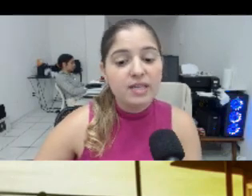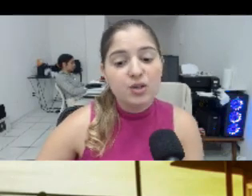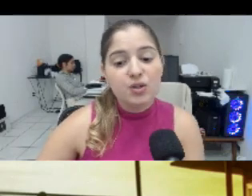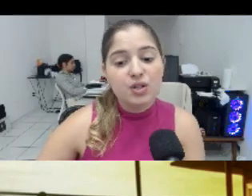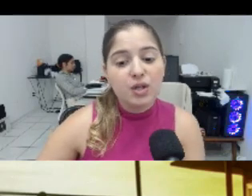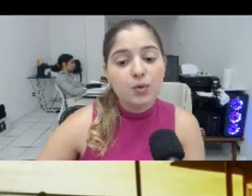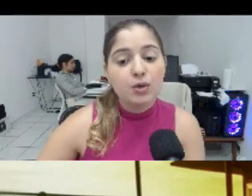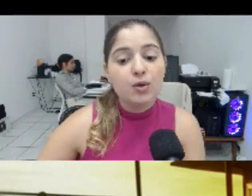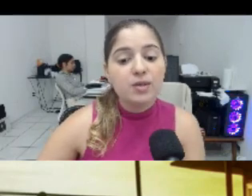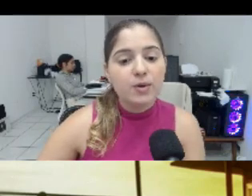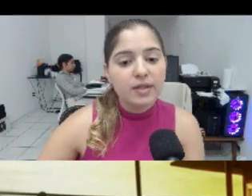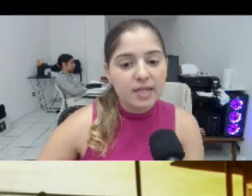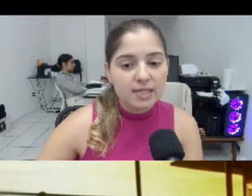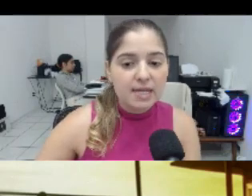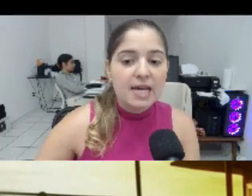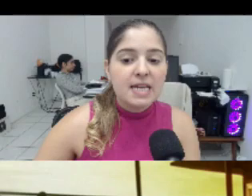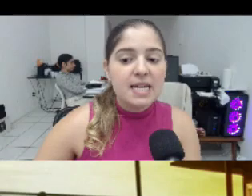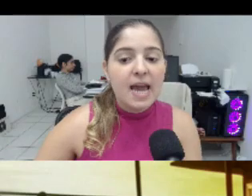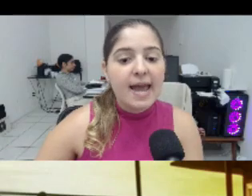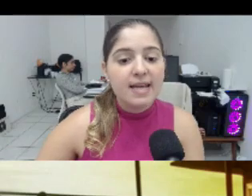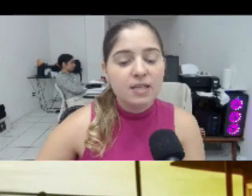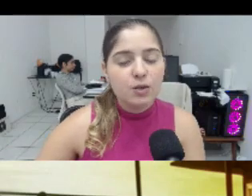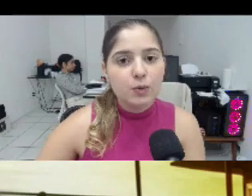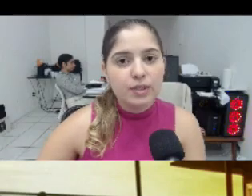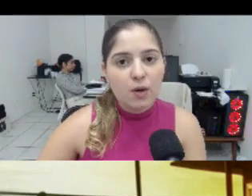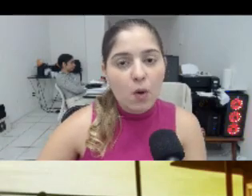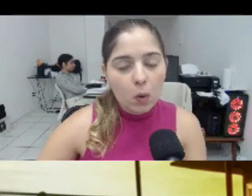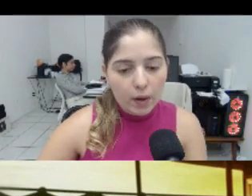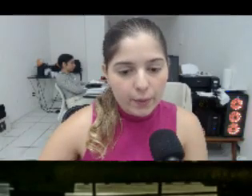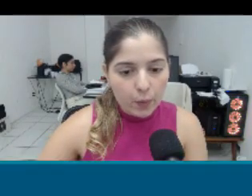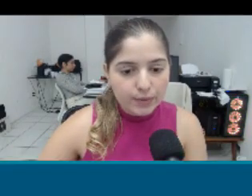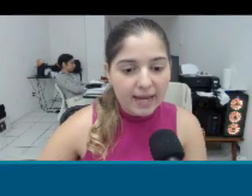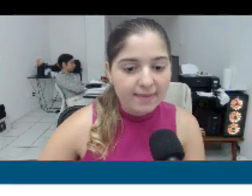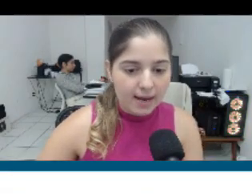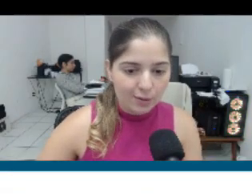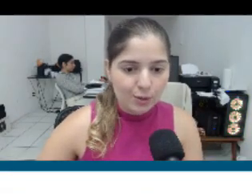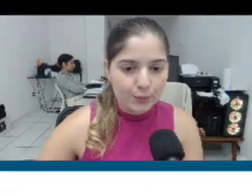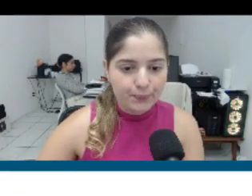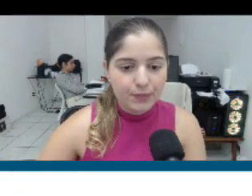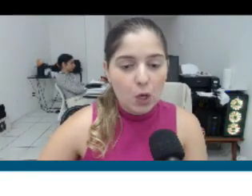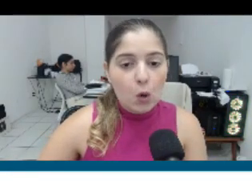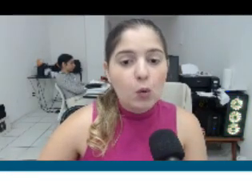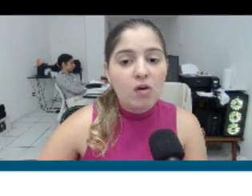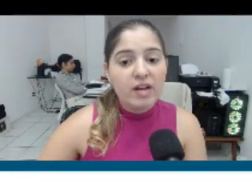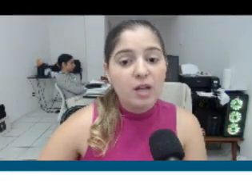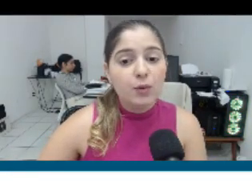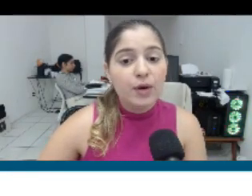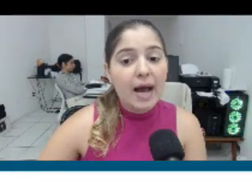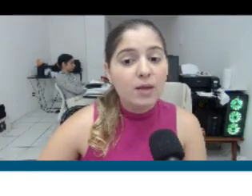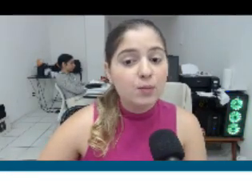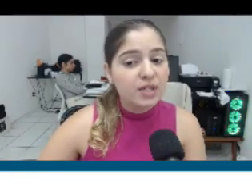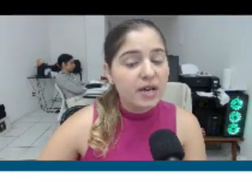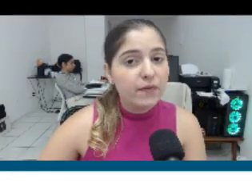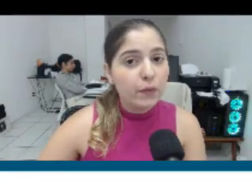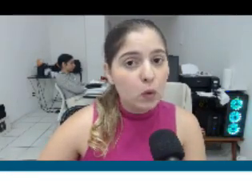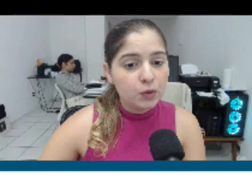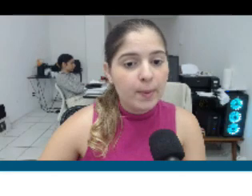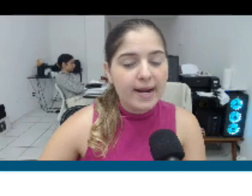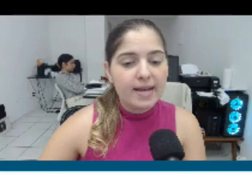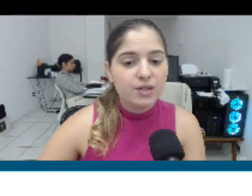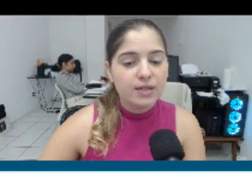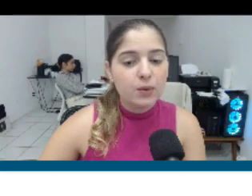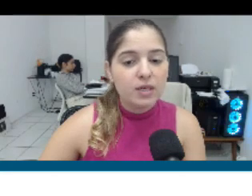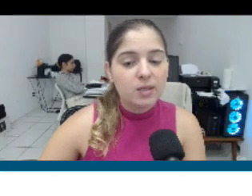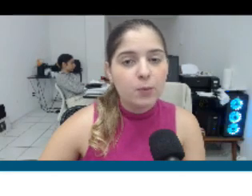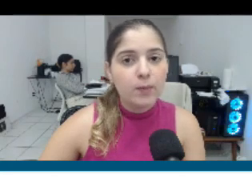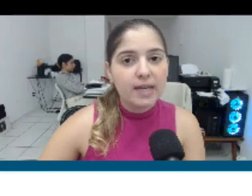dia 27 de janeiro de 2013, e essa discussão ocorreu ontem à tarde. O governador anuncia reforço para